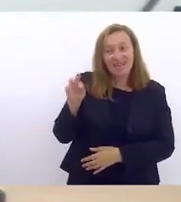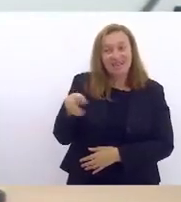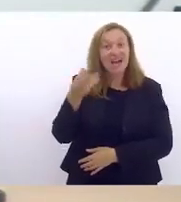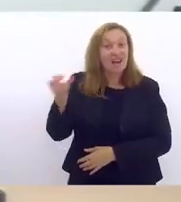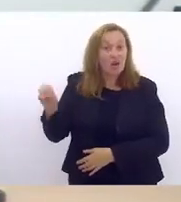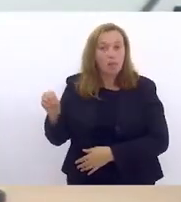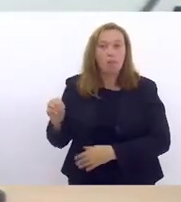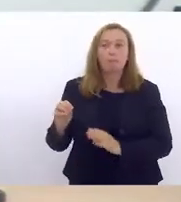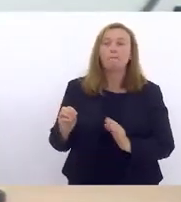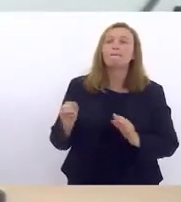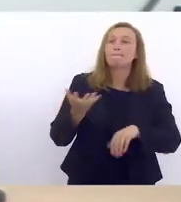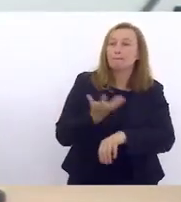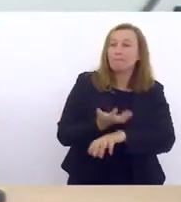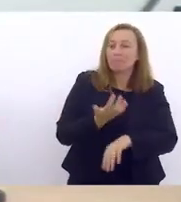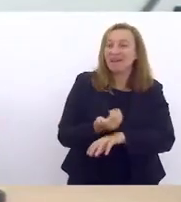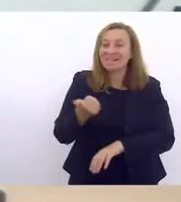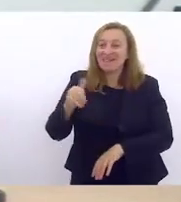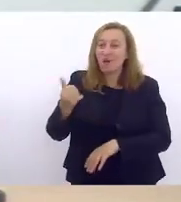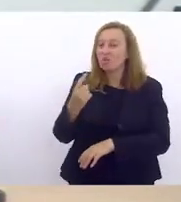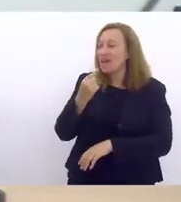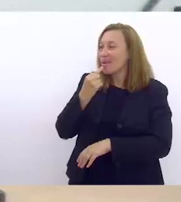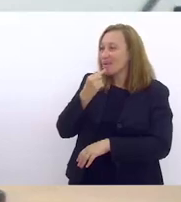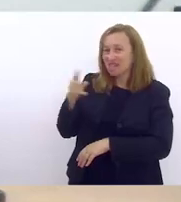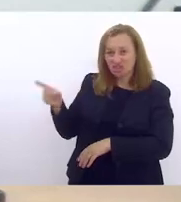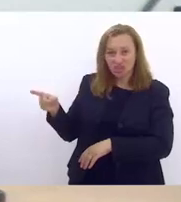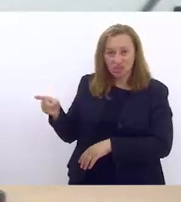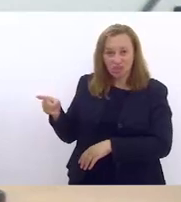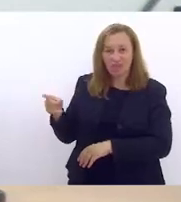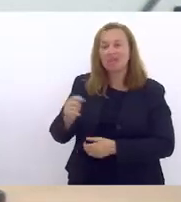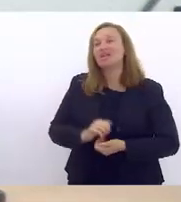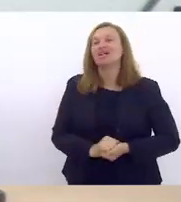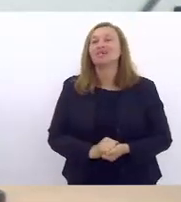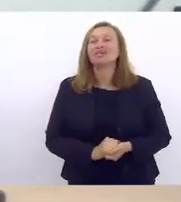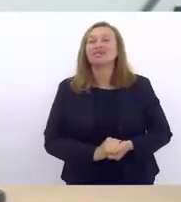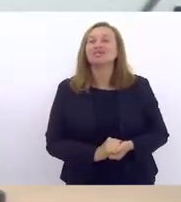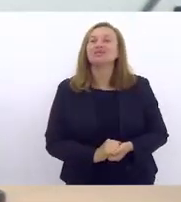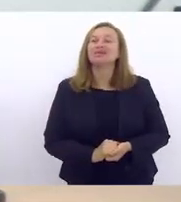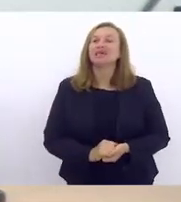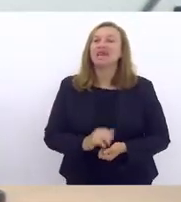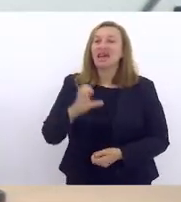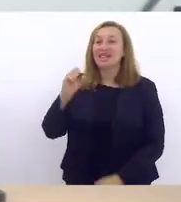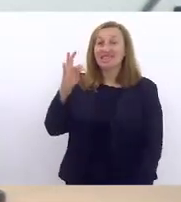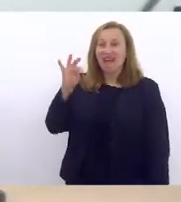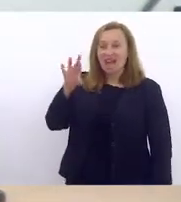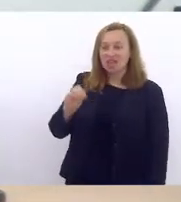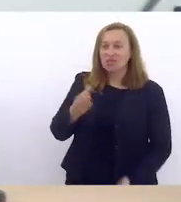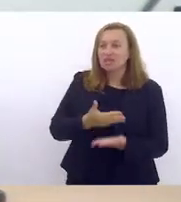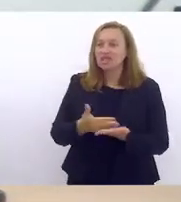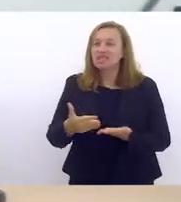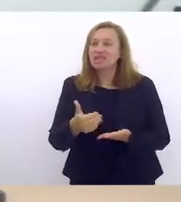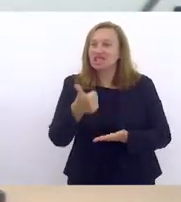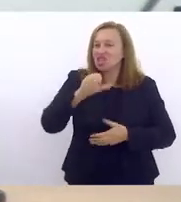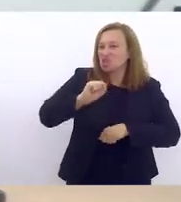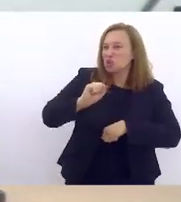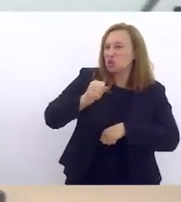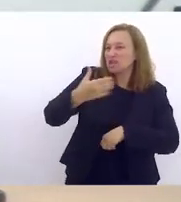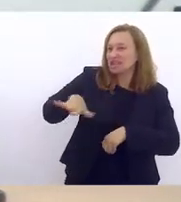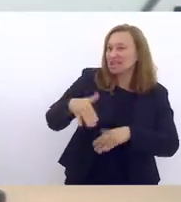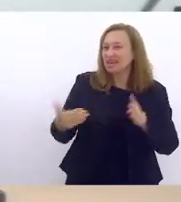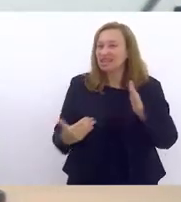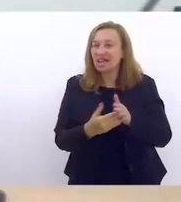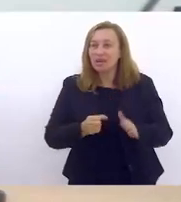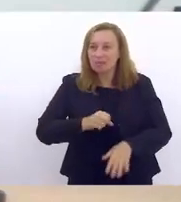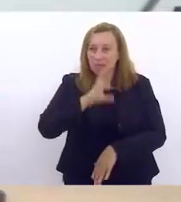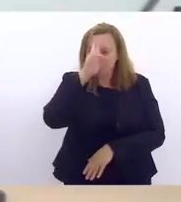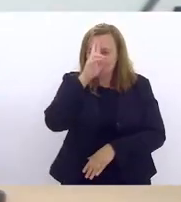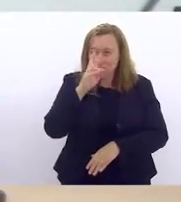aqui pertinho, no bairro mesmo, no bairro Praça 11, né, ali perto do Estácio. Começa às 18h30 e vai mais ou menos até meia-noite. São todos